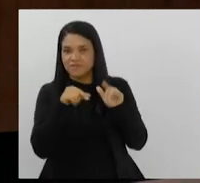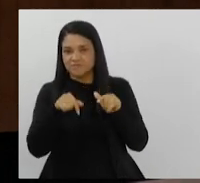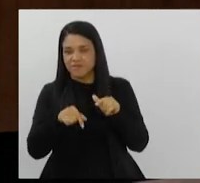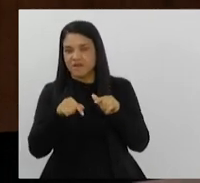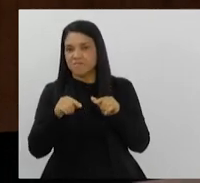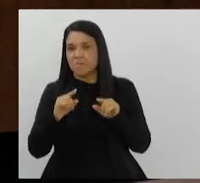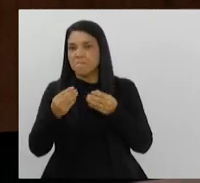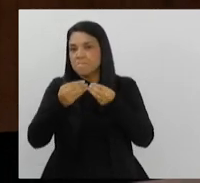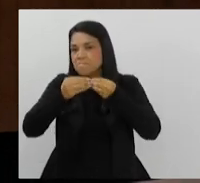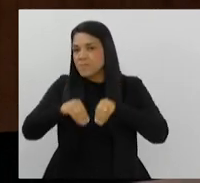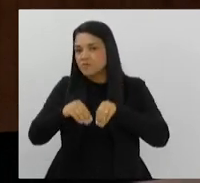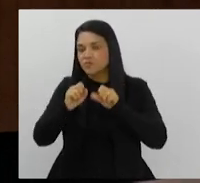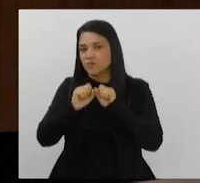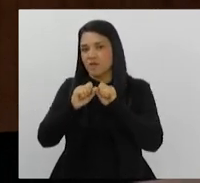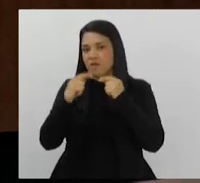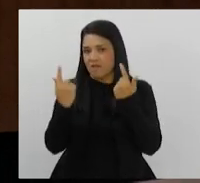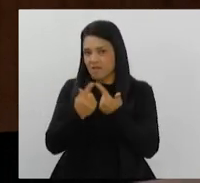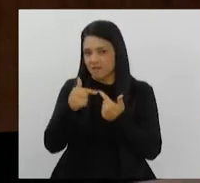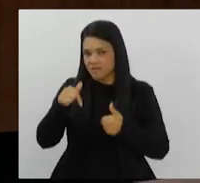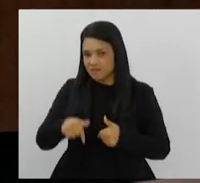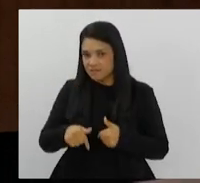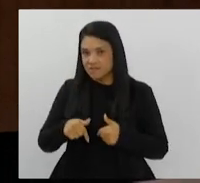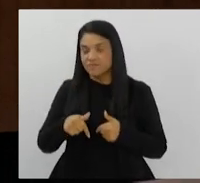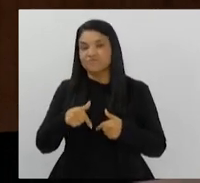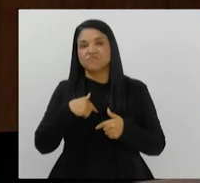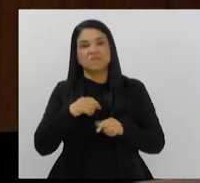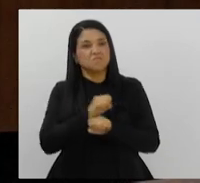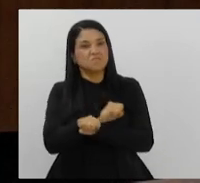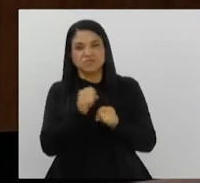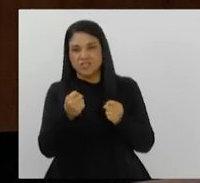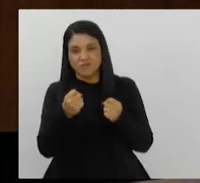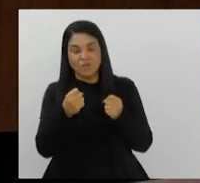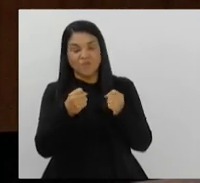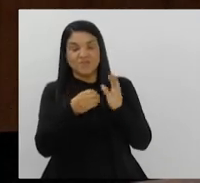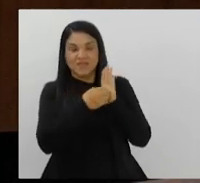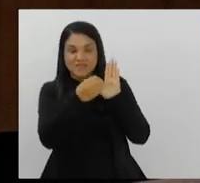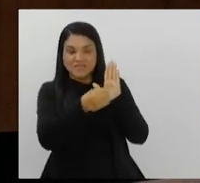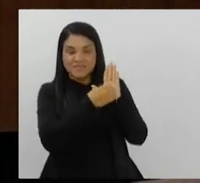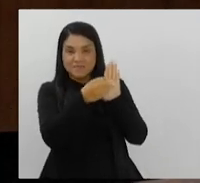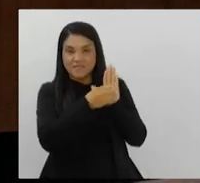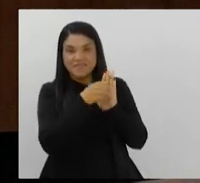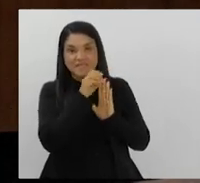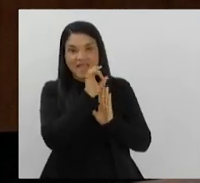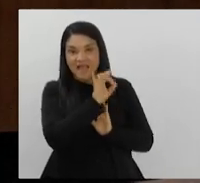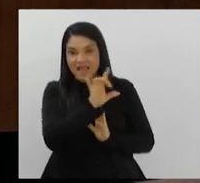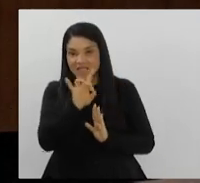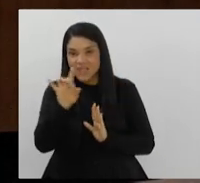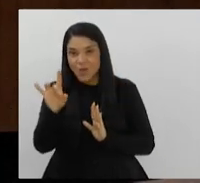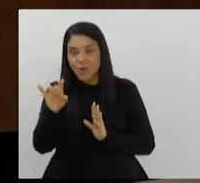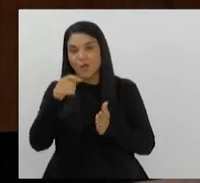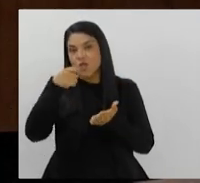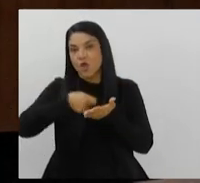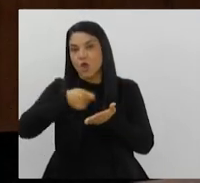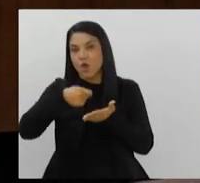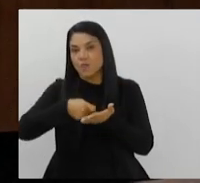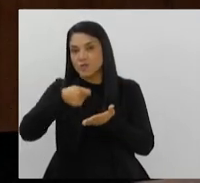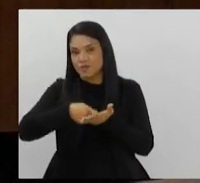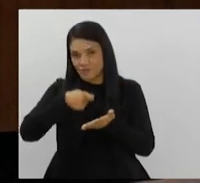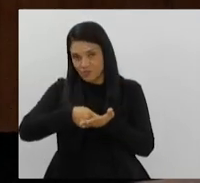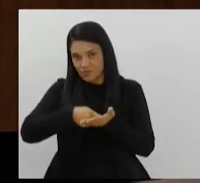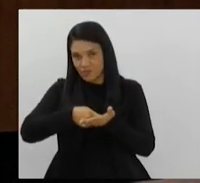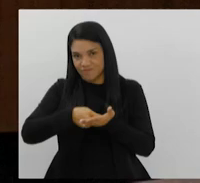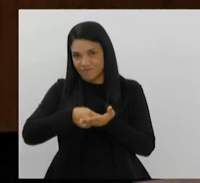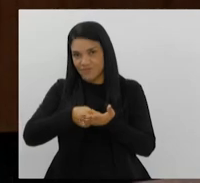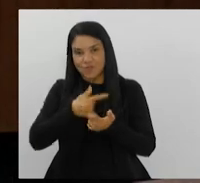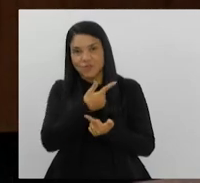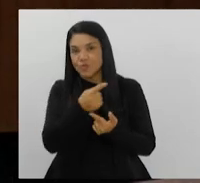essa hipótese porque, como eu disse, as emendas são individuais e obrigatórias, impositivas. Então, não há